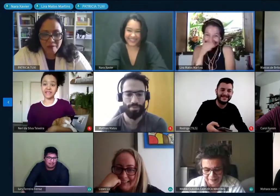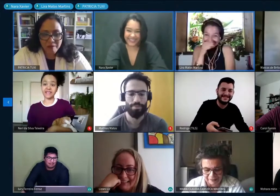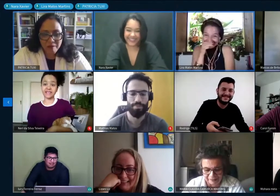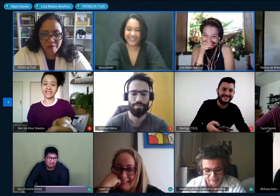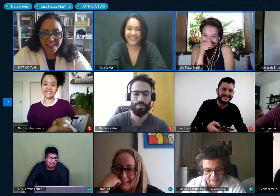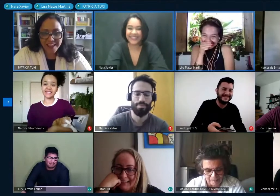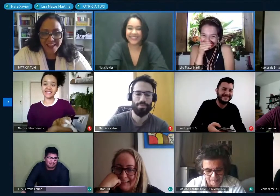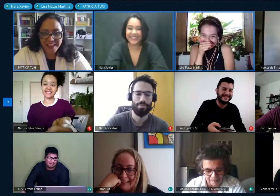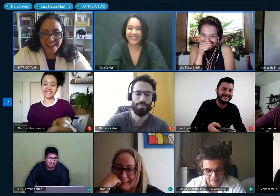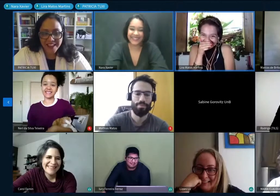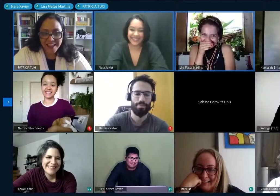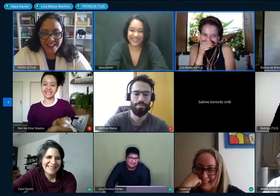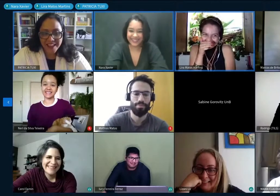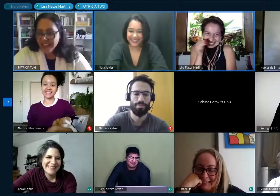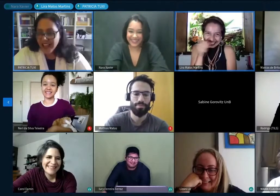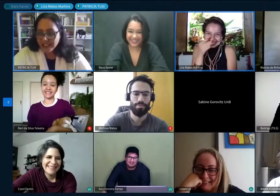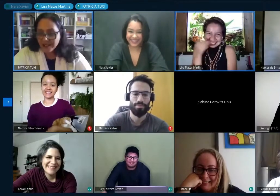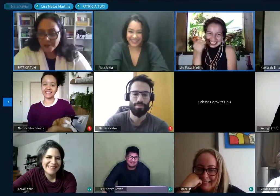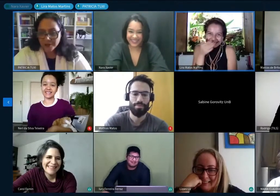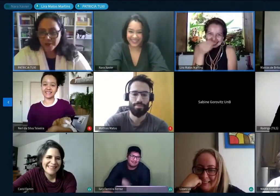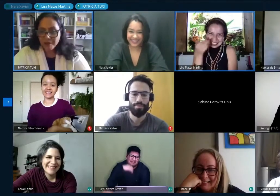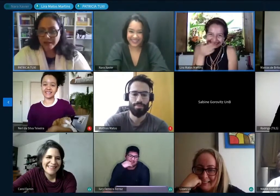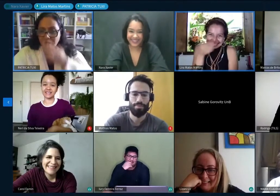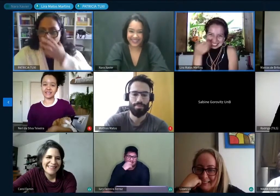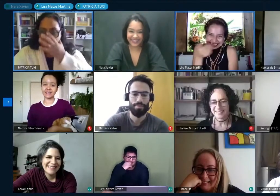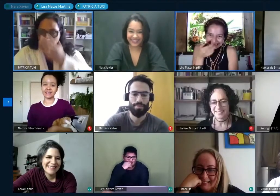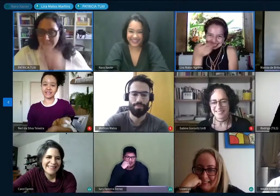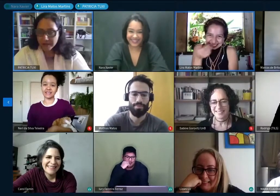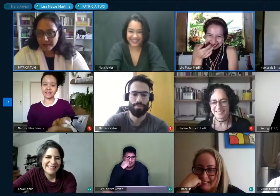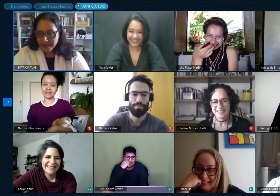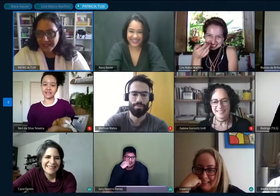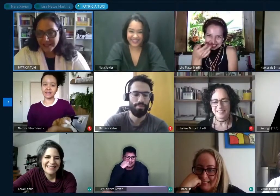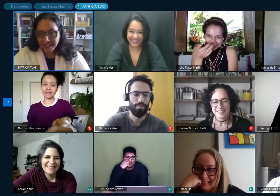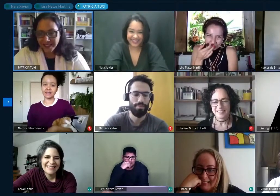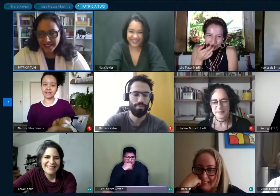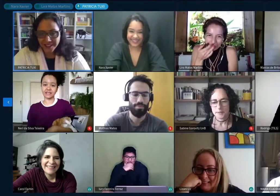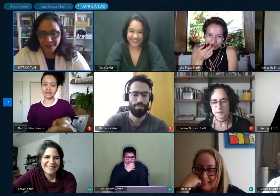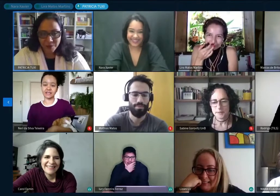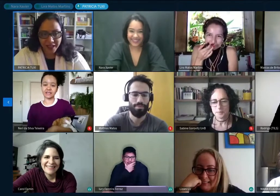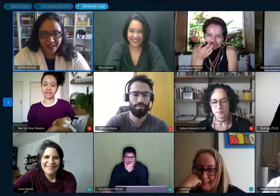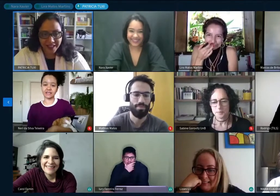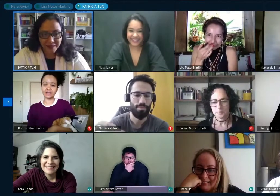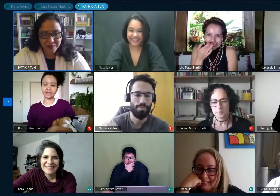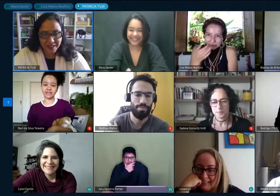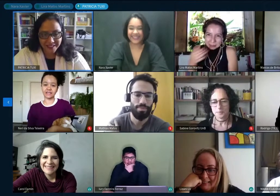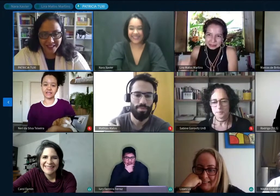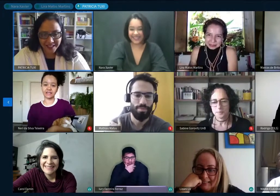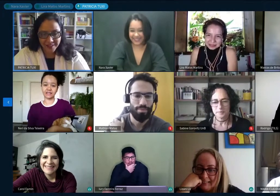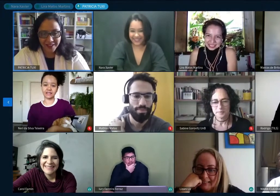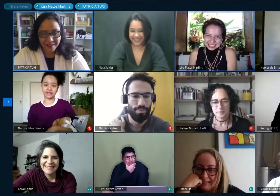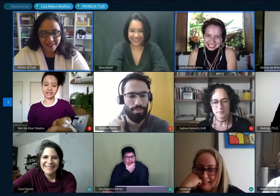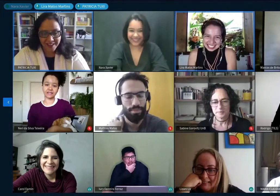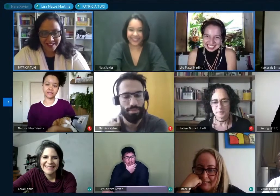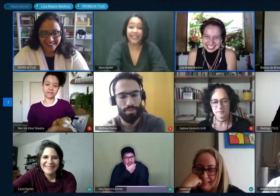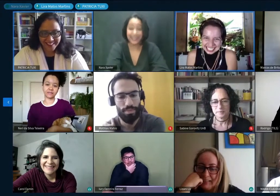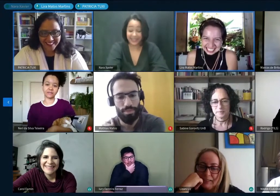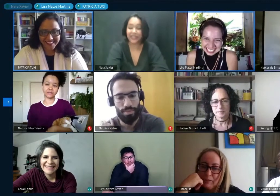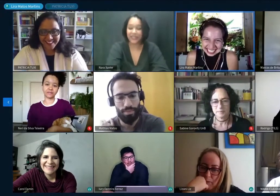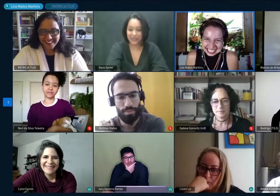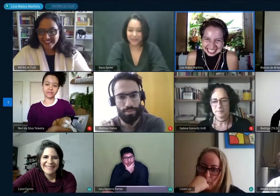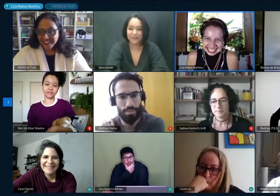Mas ela já tem prazo, vai dar. Começou a passar mal com isso, mas é assim, né? A gente põe a data para dar certo, não é isso,